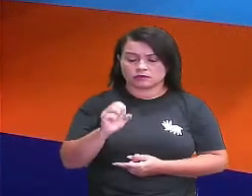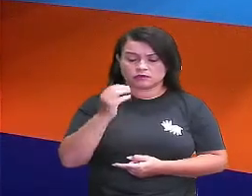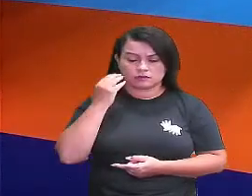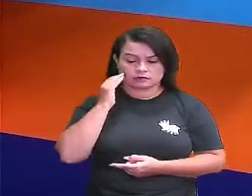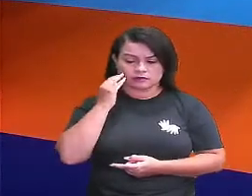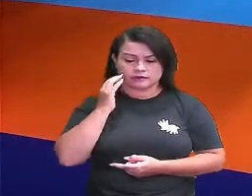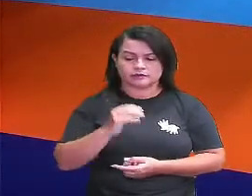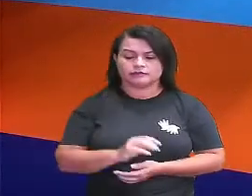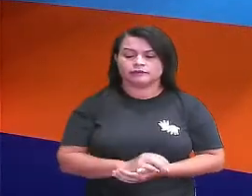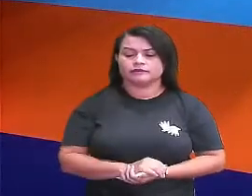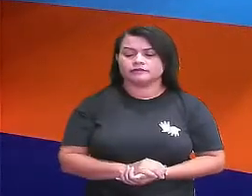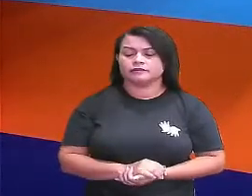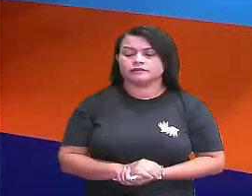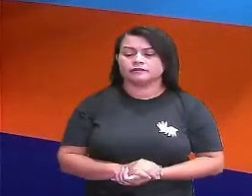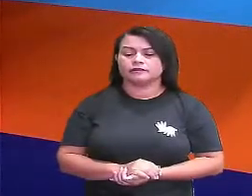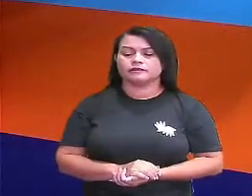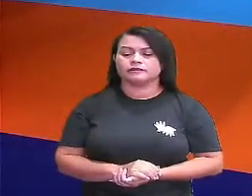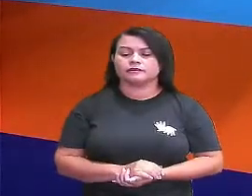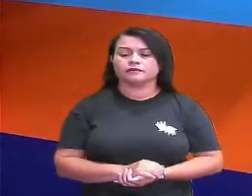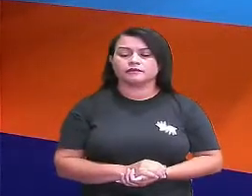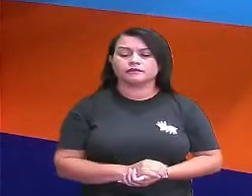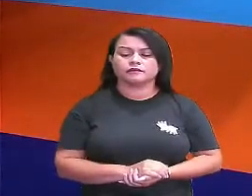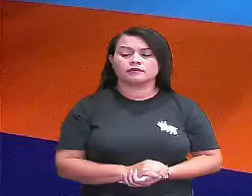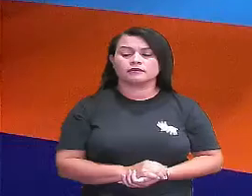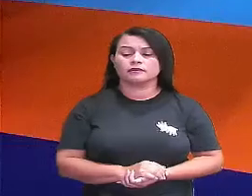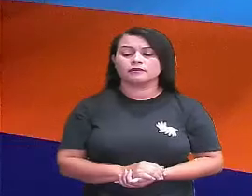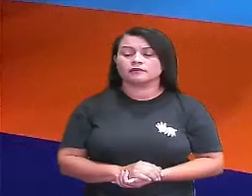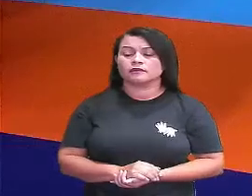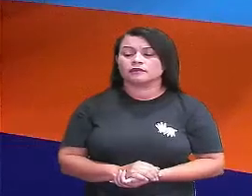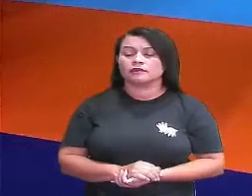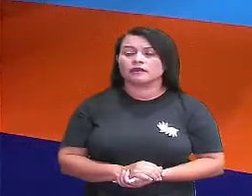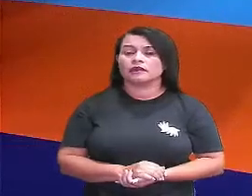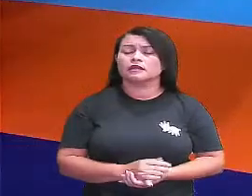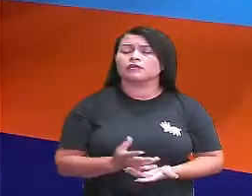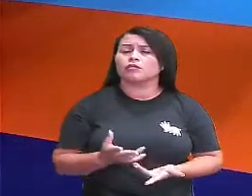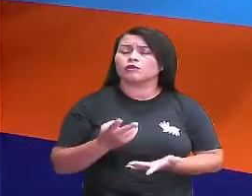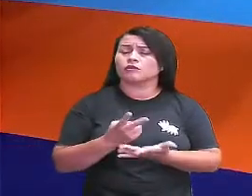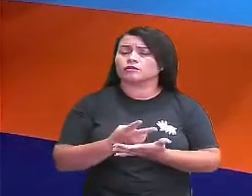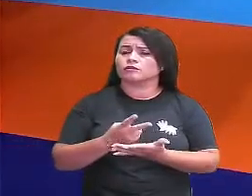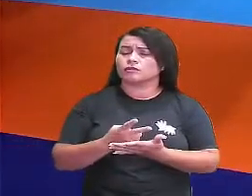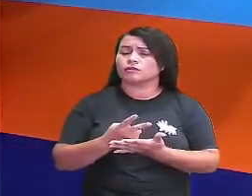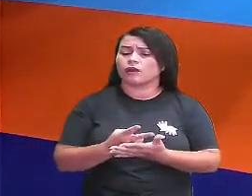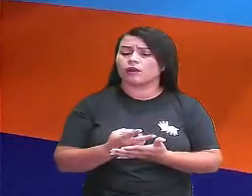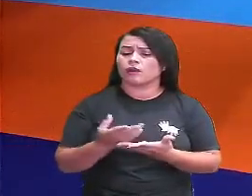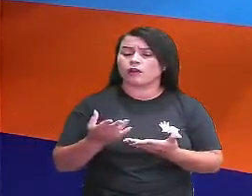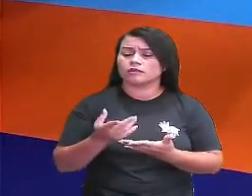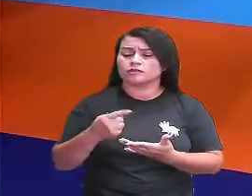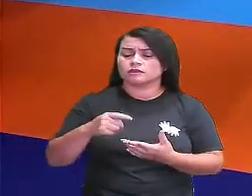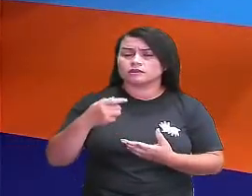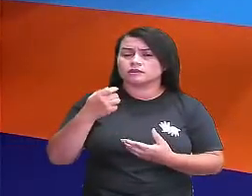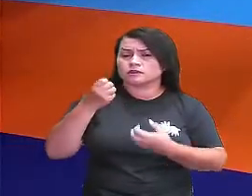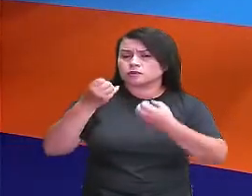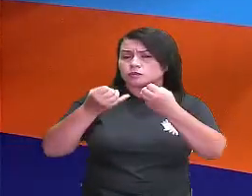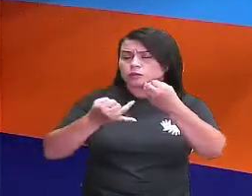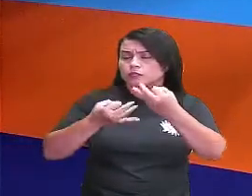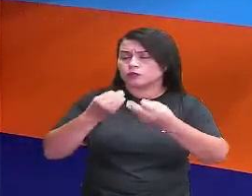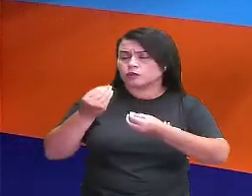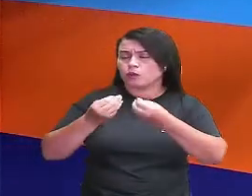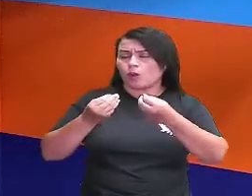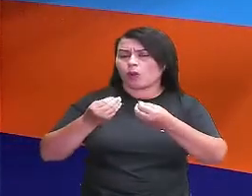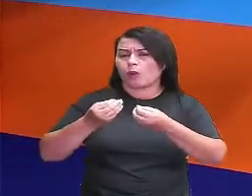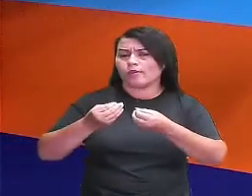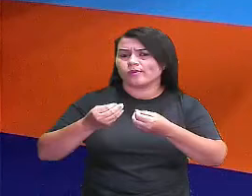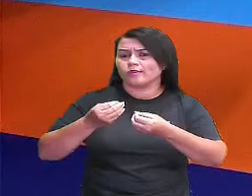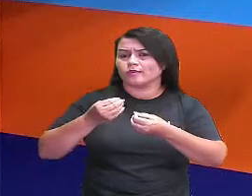fração. Vamos continuar agora. Vamos continuar nessa sequência da leitura e das escritas da